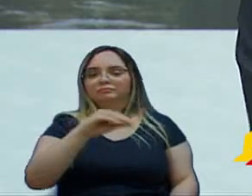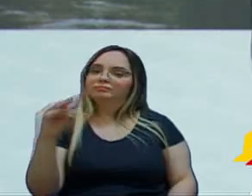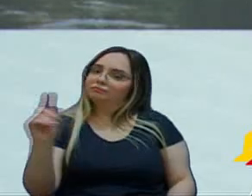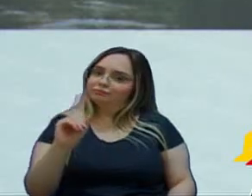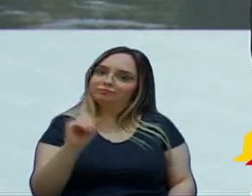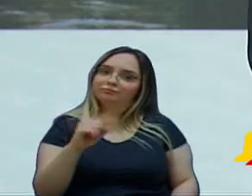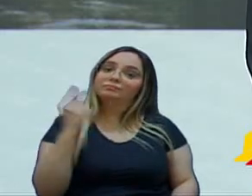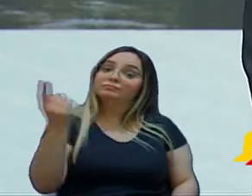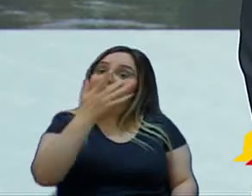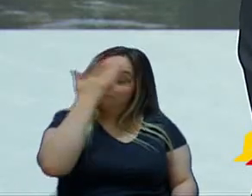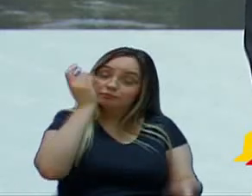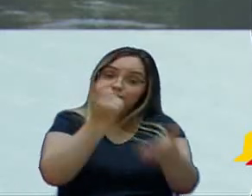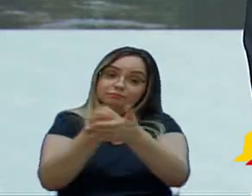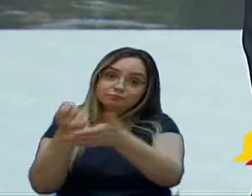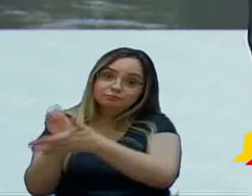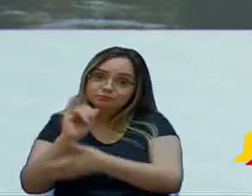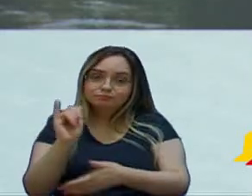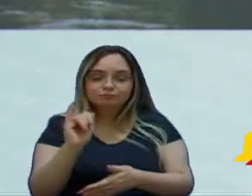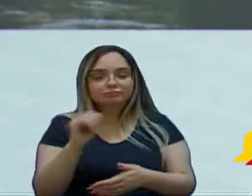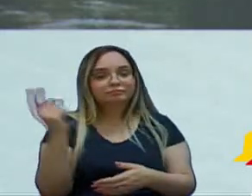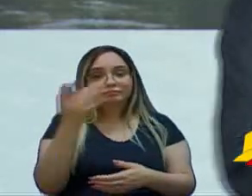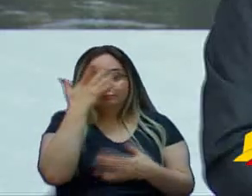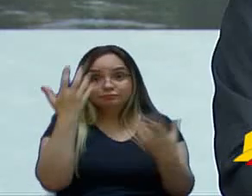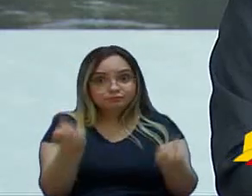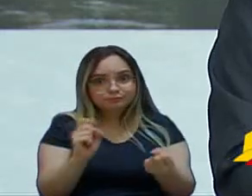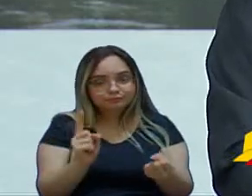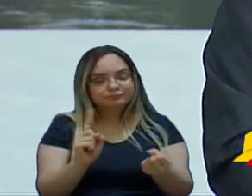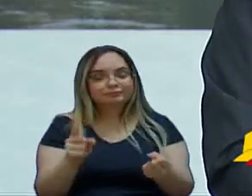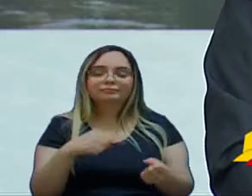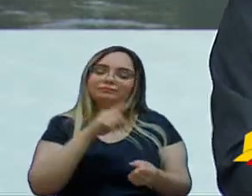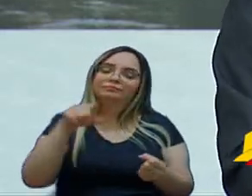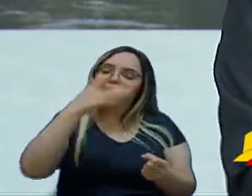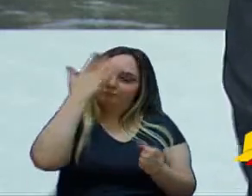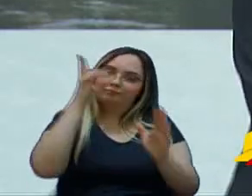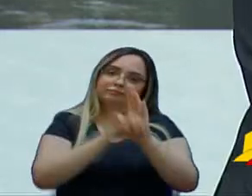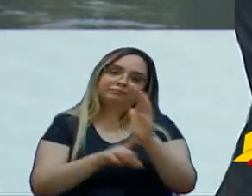direitos e paga seus impostos e não é a favor, é direito da população